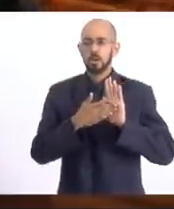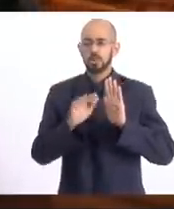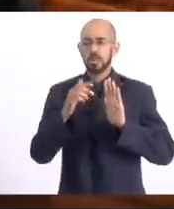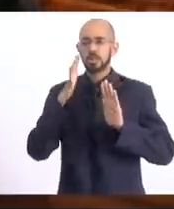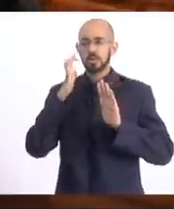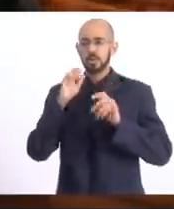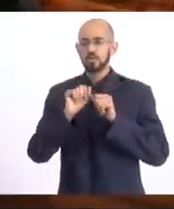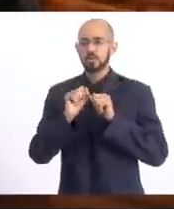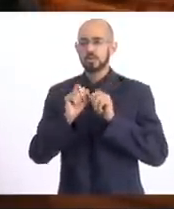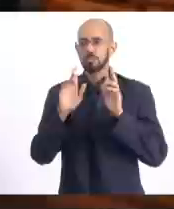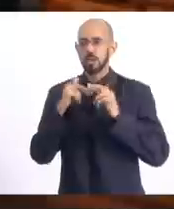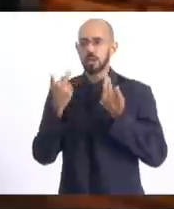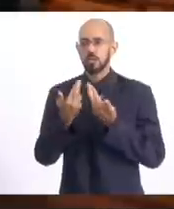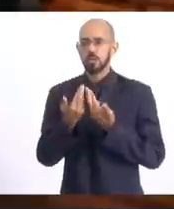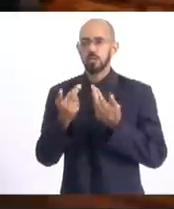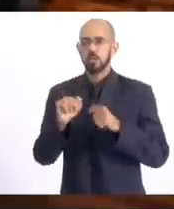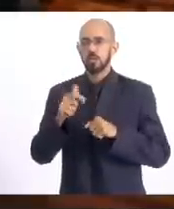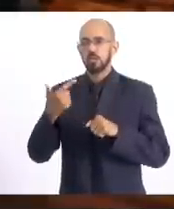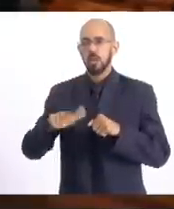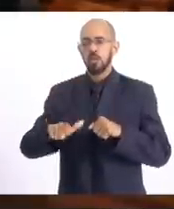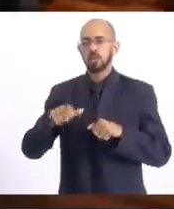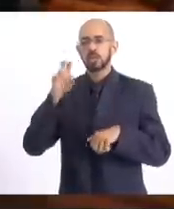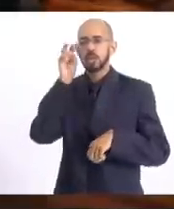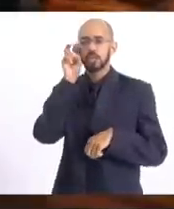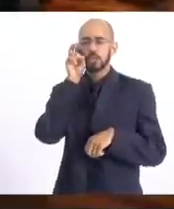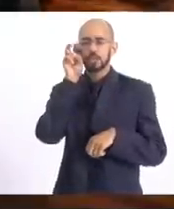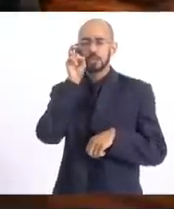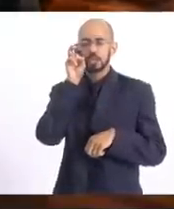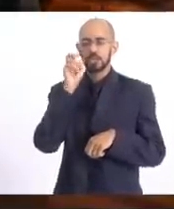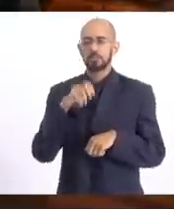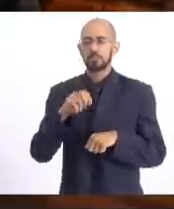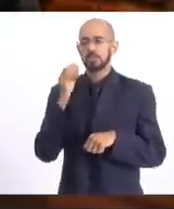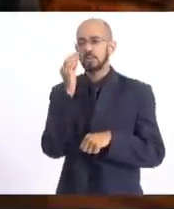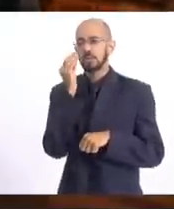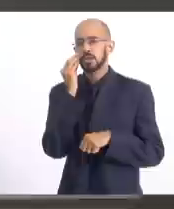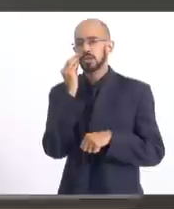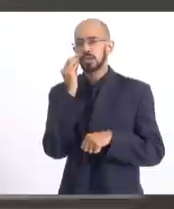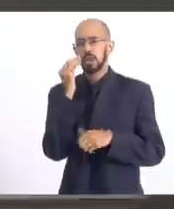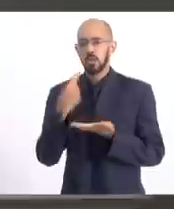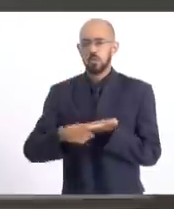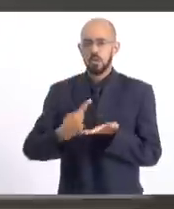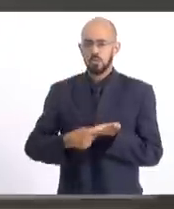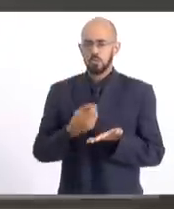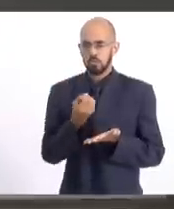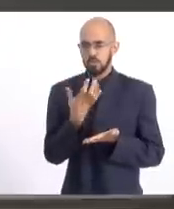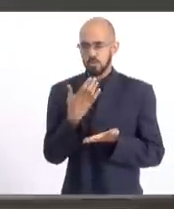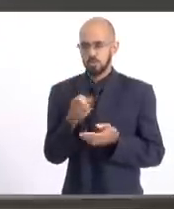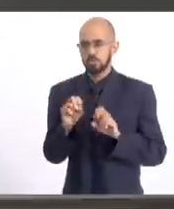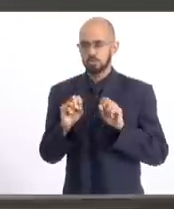reunião. Vamos fazer uma outra na quinta, para que a gente possa chegar ao bom termo. Ok?